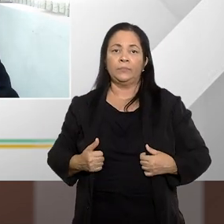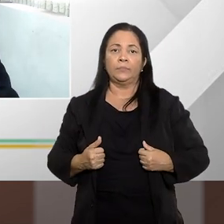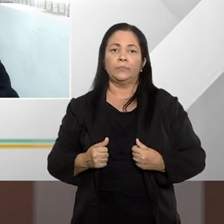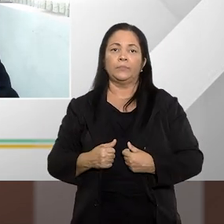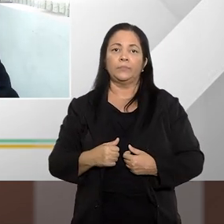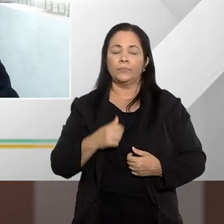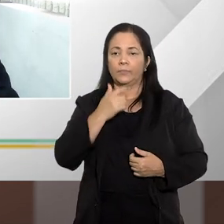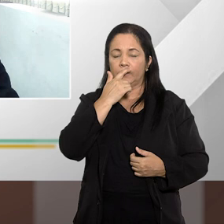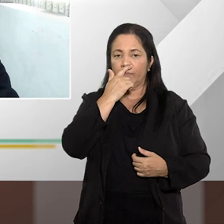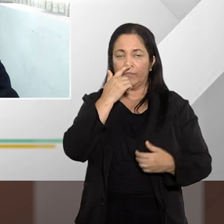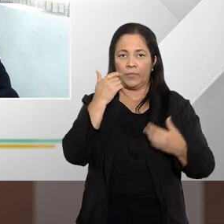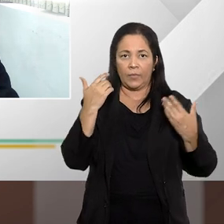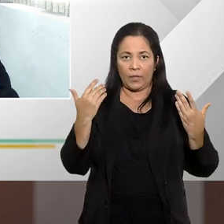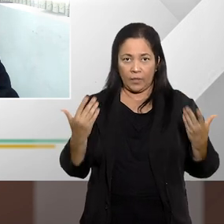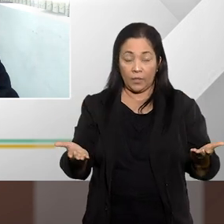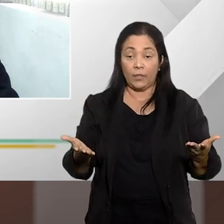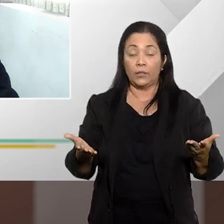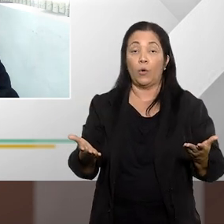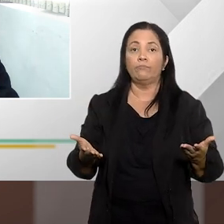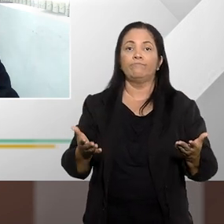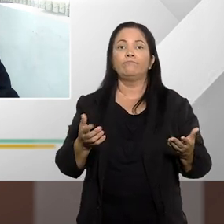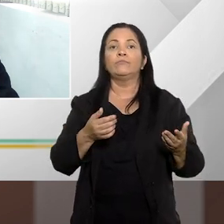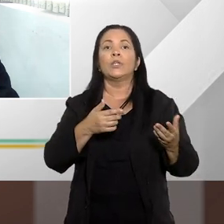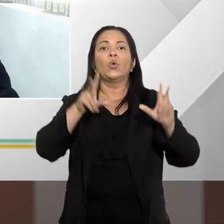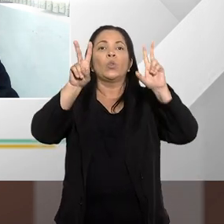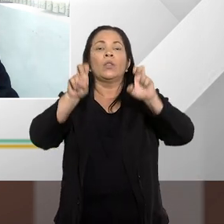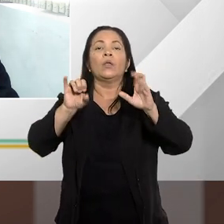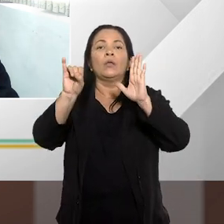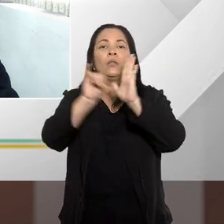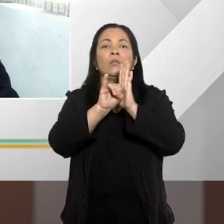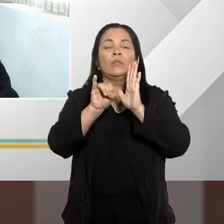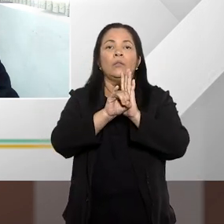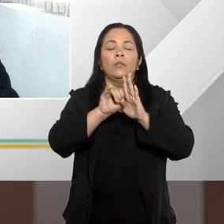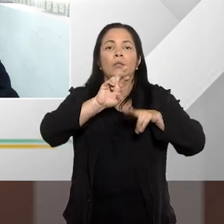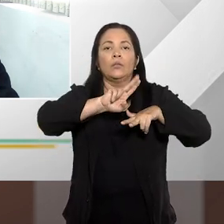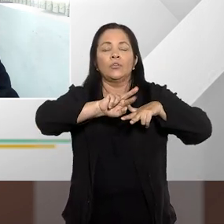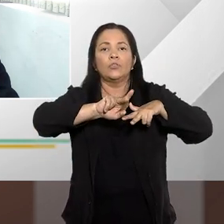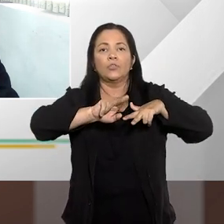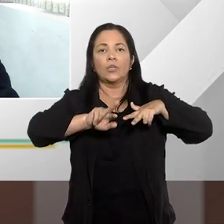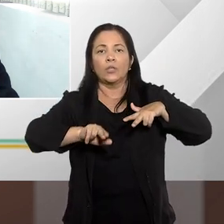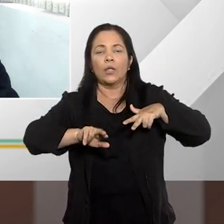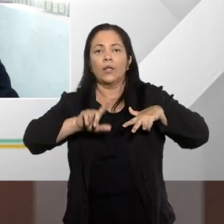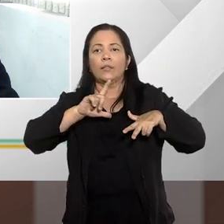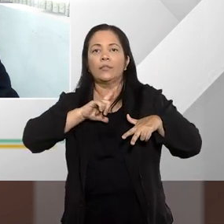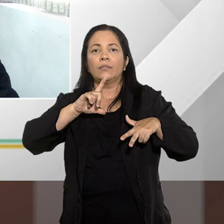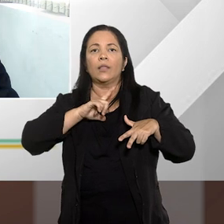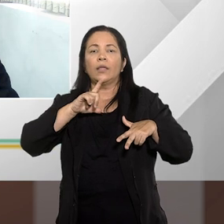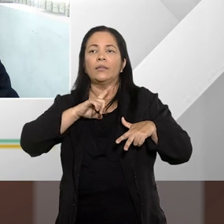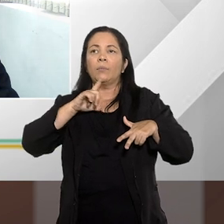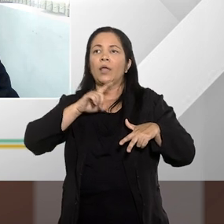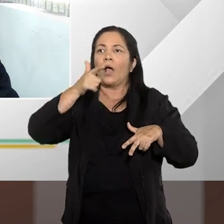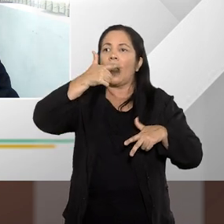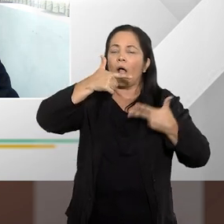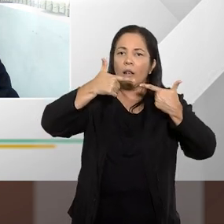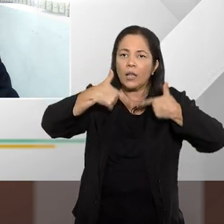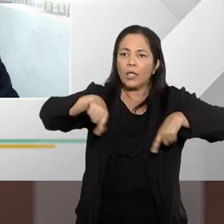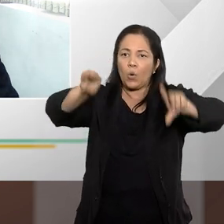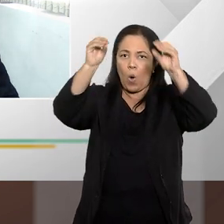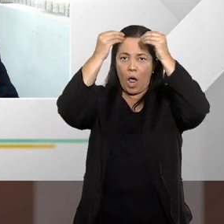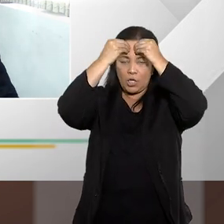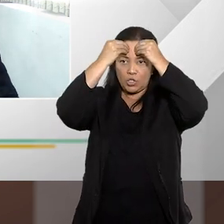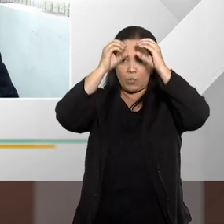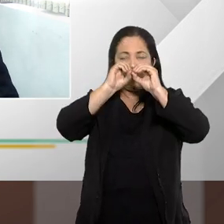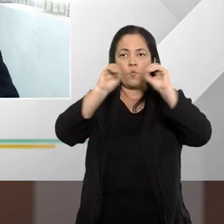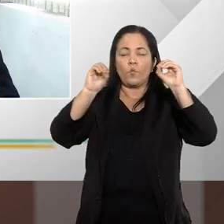Nesse universo da identidade de gênero, nós também temos a chamada linguagem neutra, discussão que, inclusive,